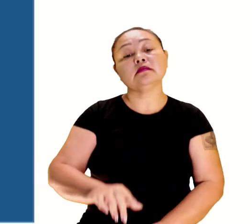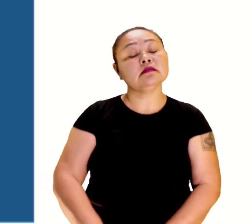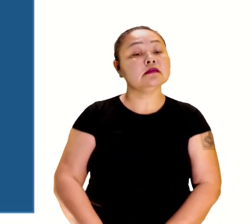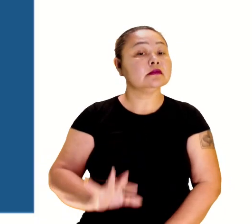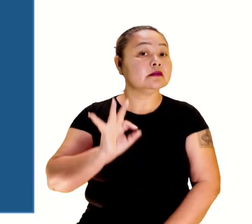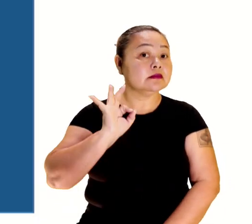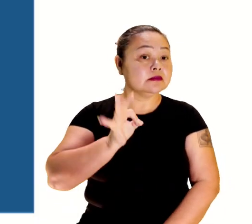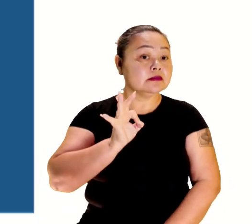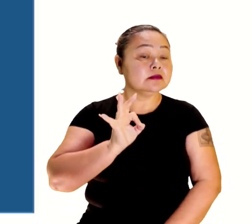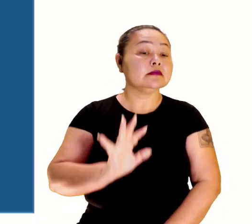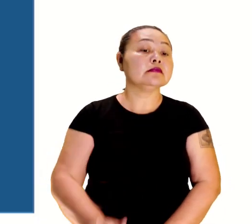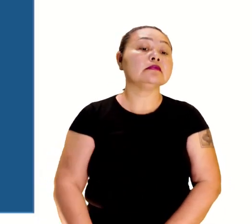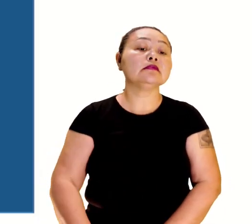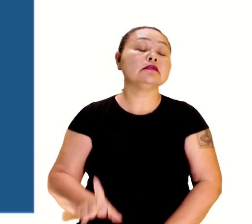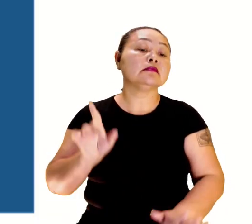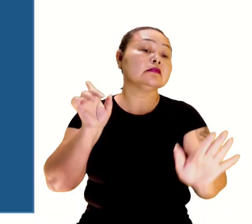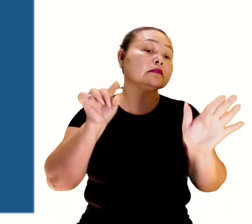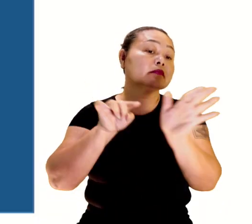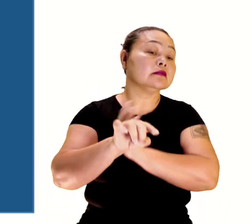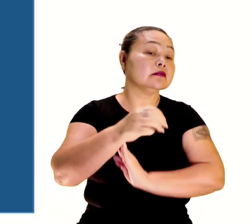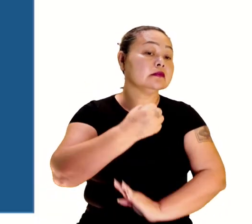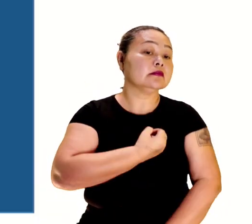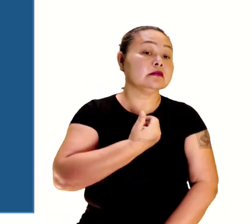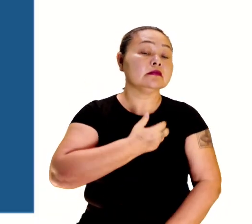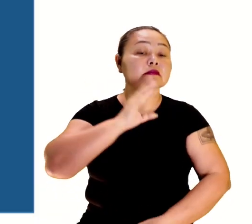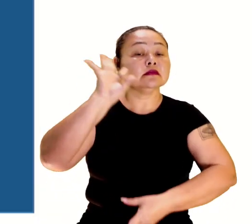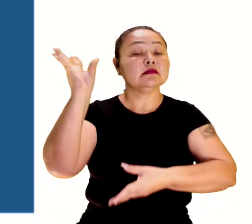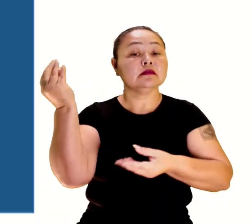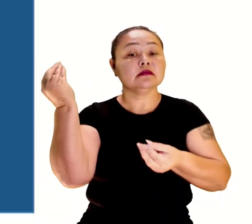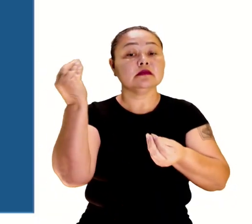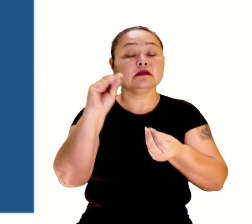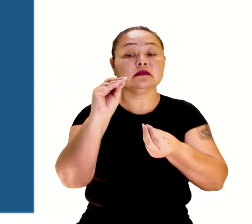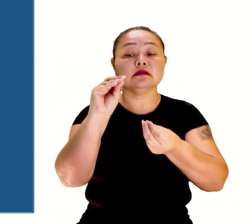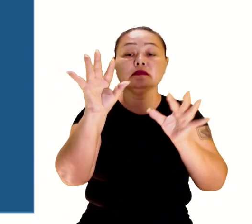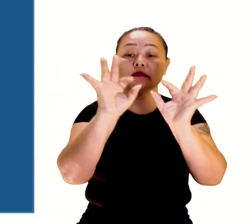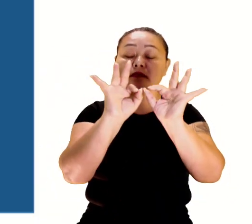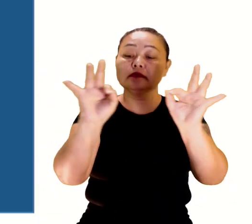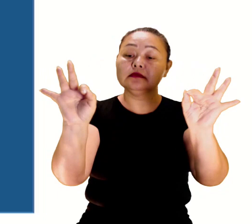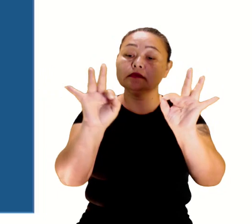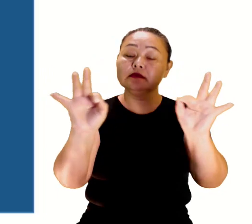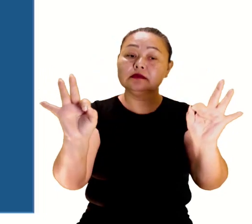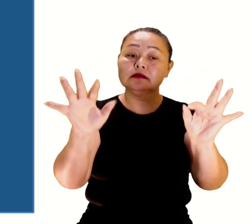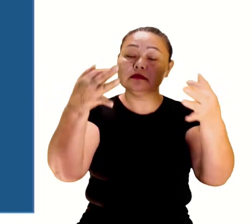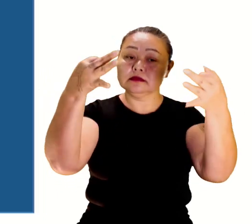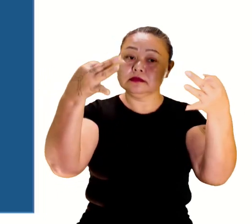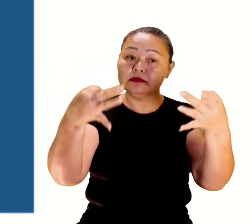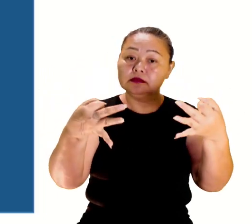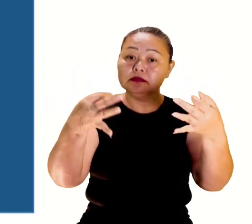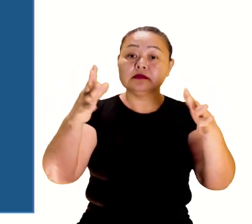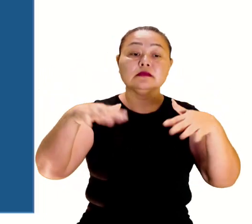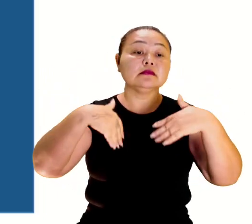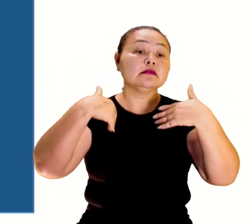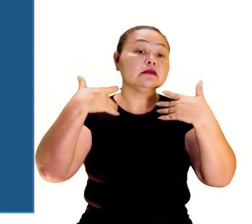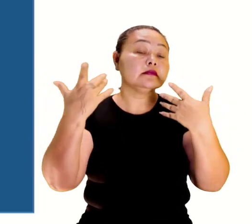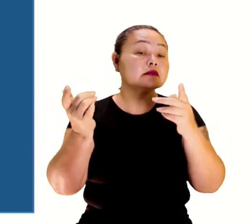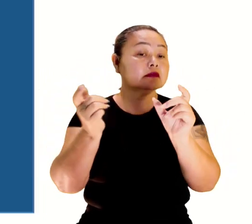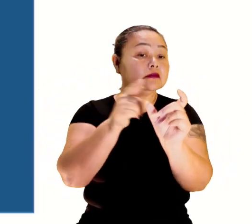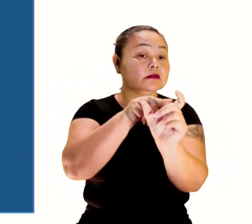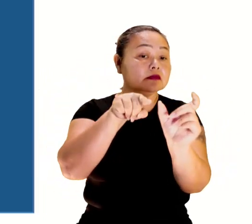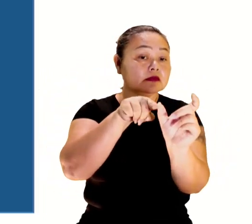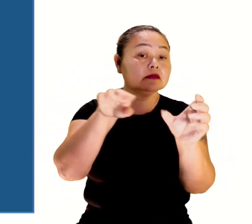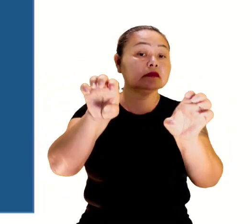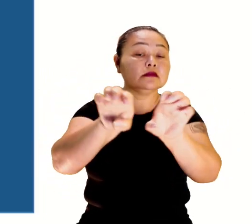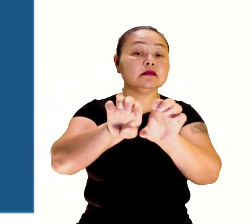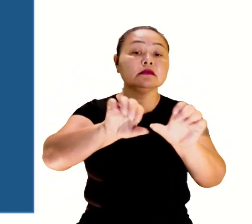certo? Pergunta de número 2. Complete corretamente a frase. Quando um termo da